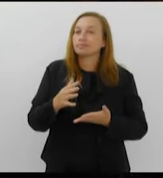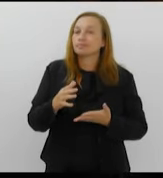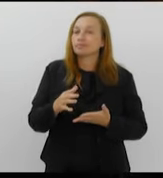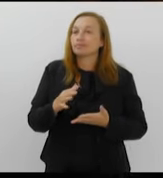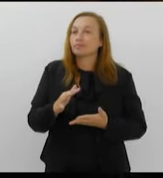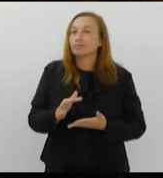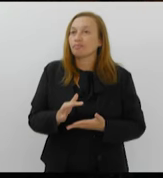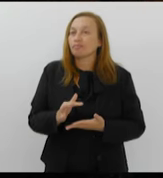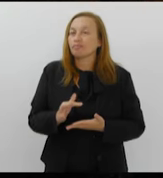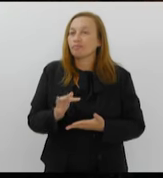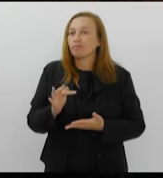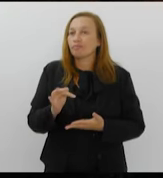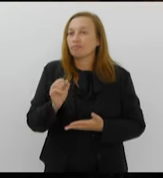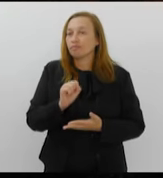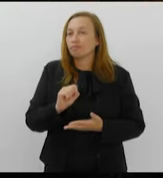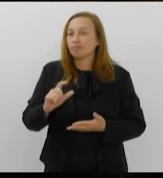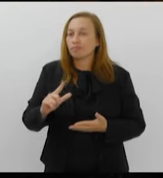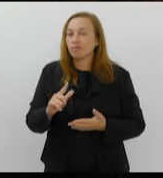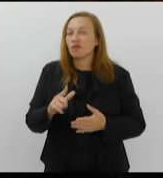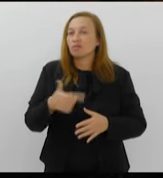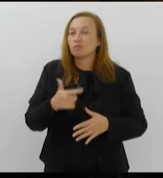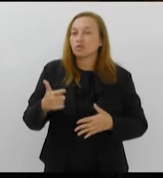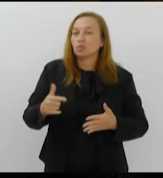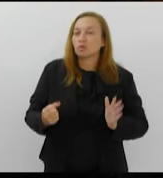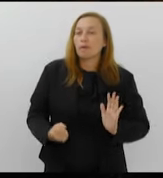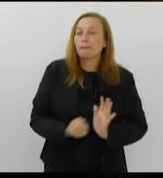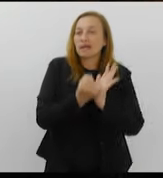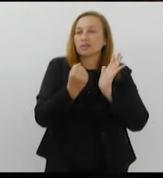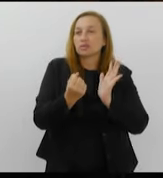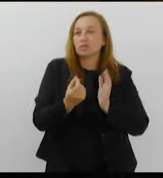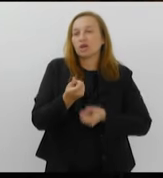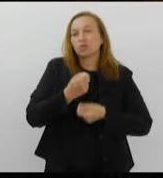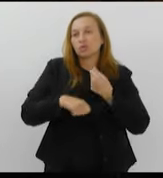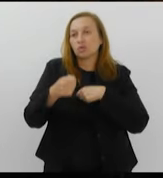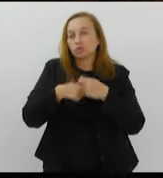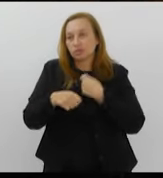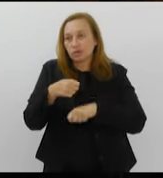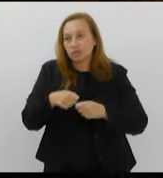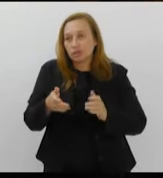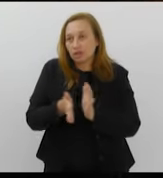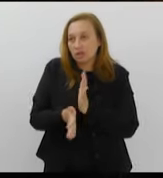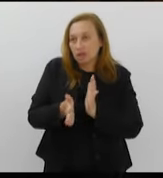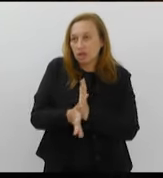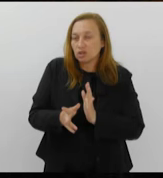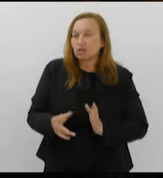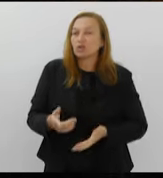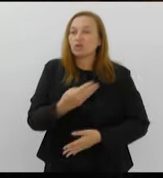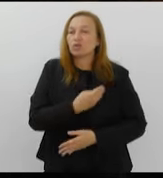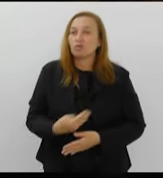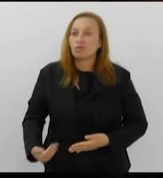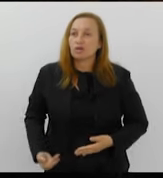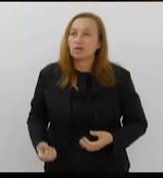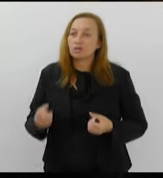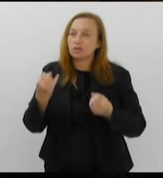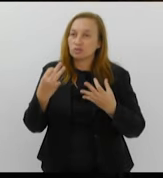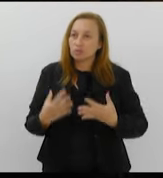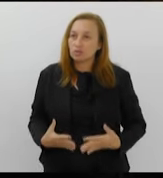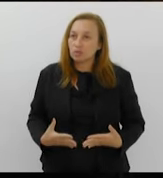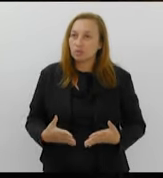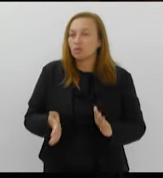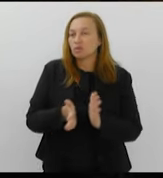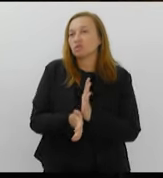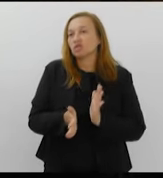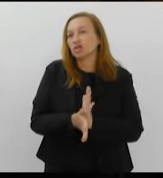que nem tem um impacto econômico em termos de perda de receitas tão grande. Pelo que o governo estimou, essas receitas não